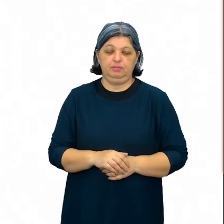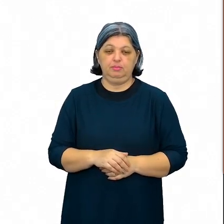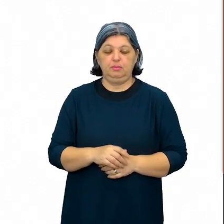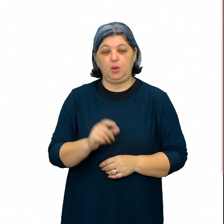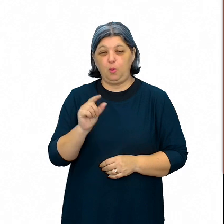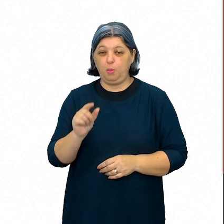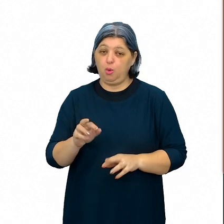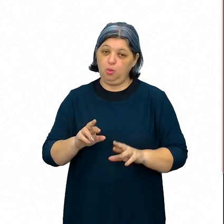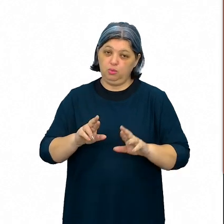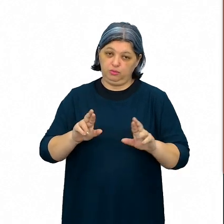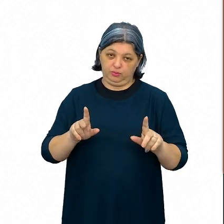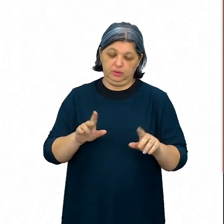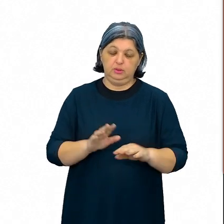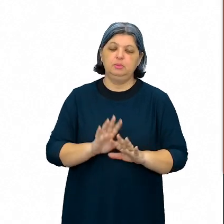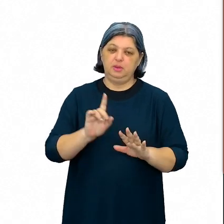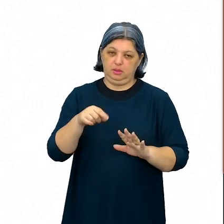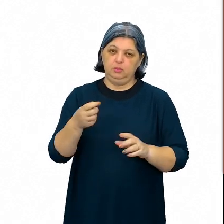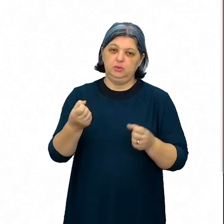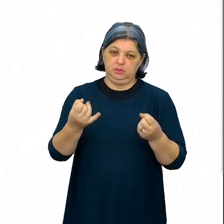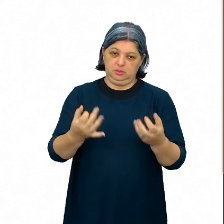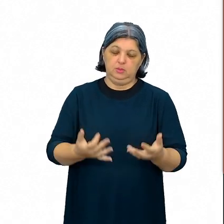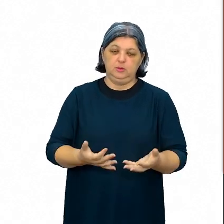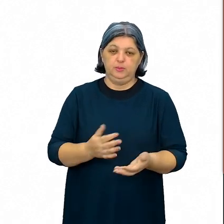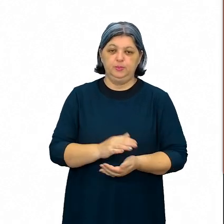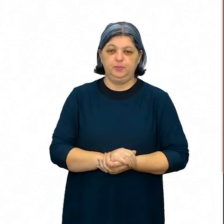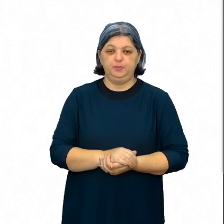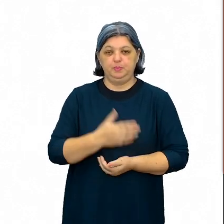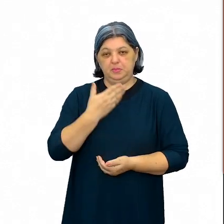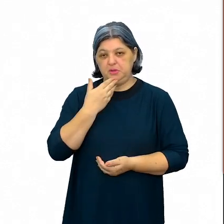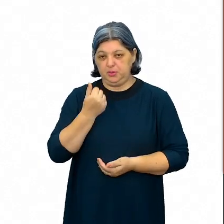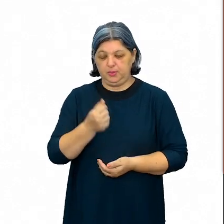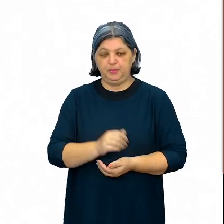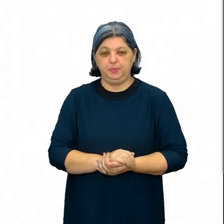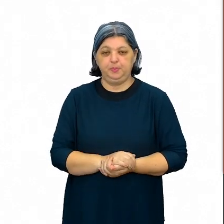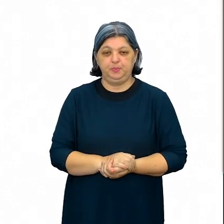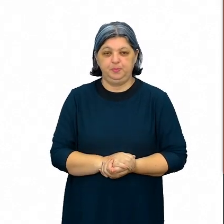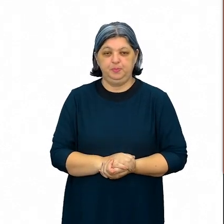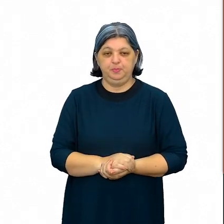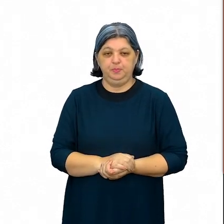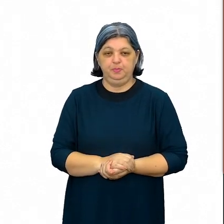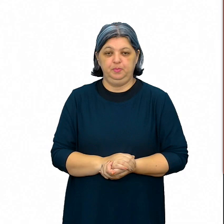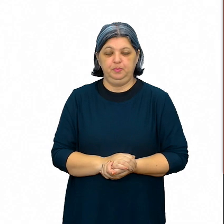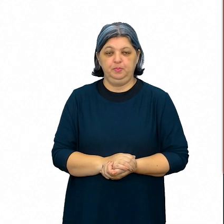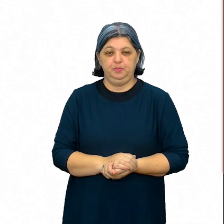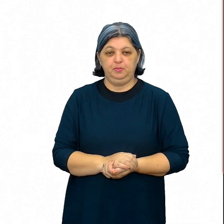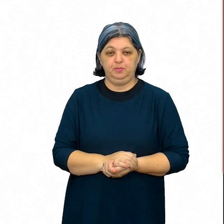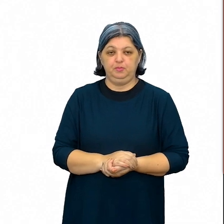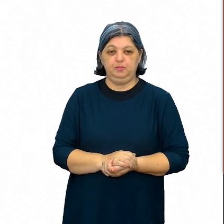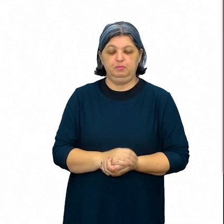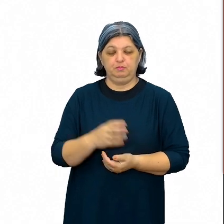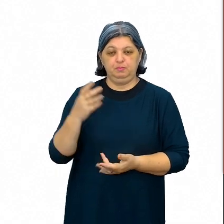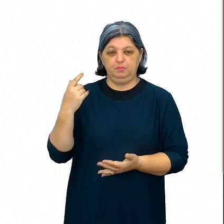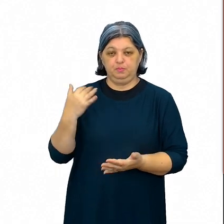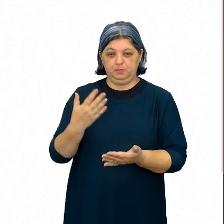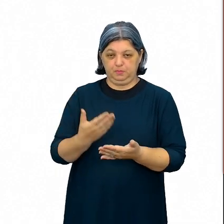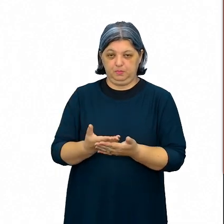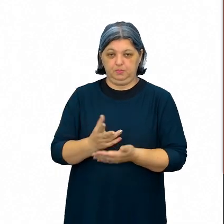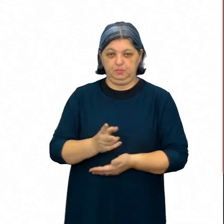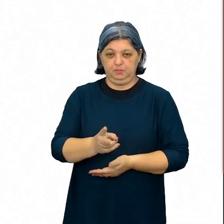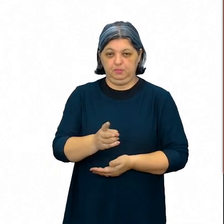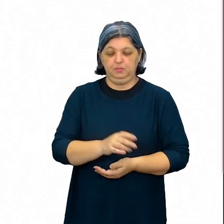pouquinho diferente tá bom mas aí eu conto para você já já no decorrer aí da nossa formação no decorrer da nossa apresentação